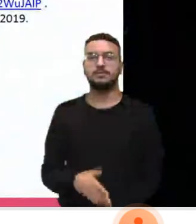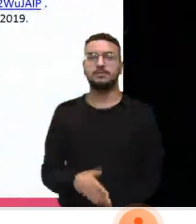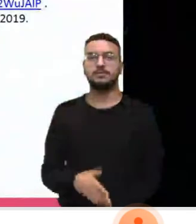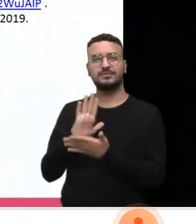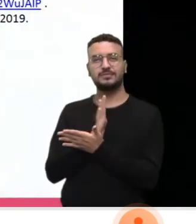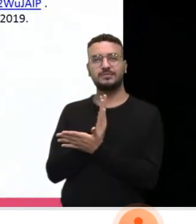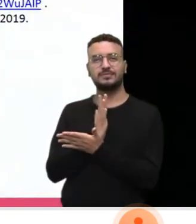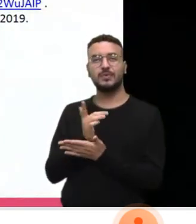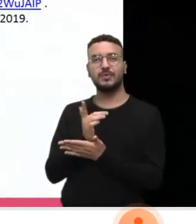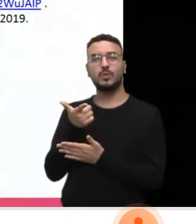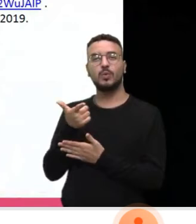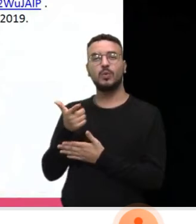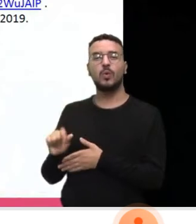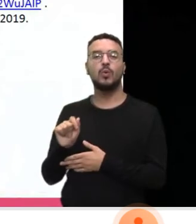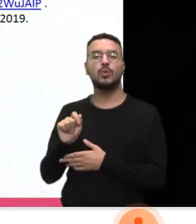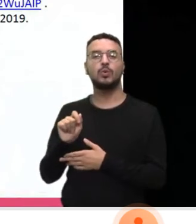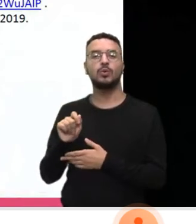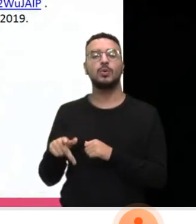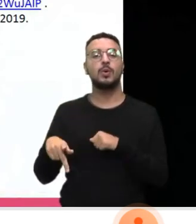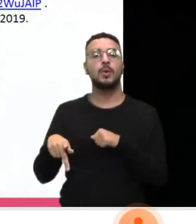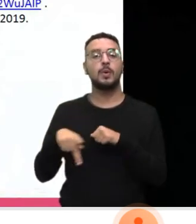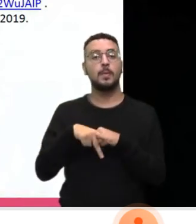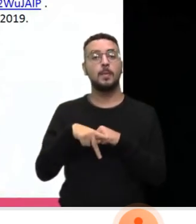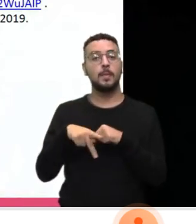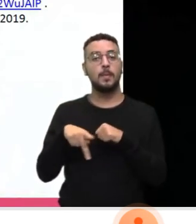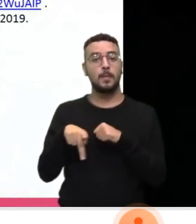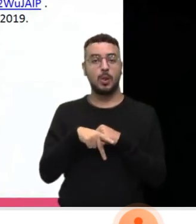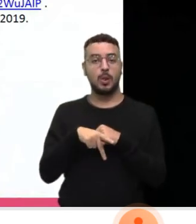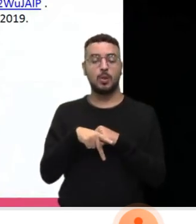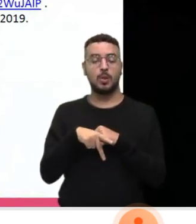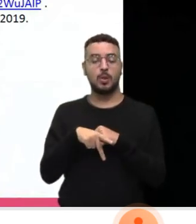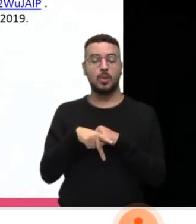interrogativos também. Aqui,